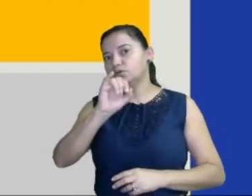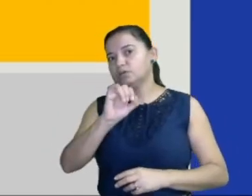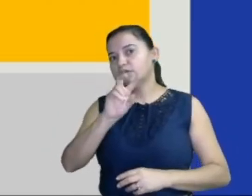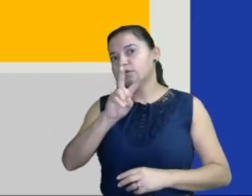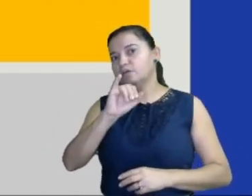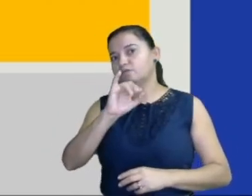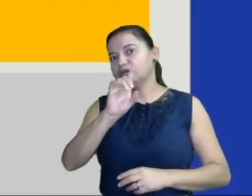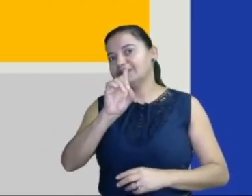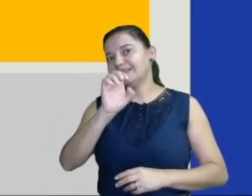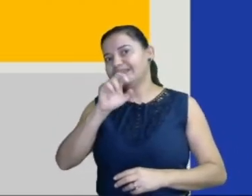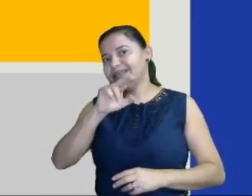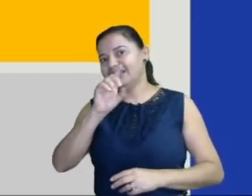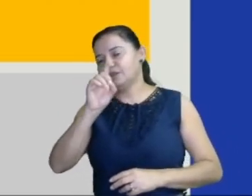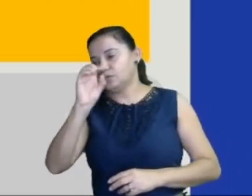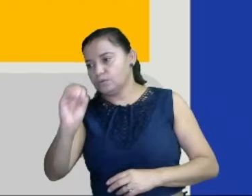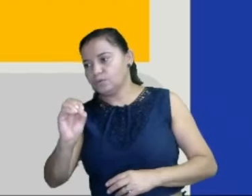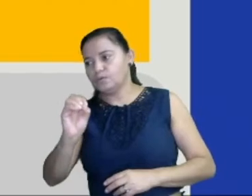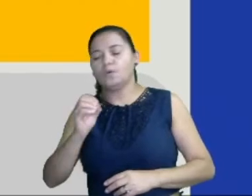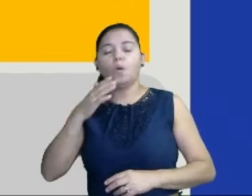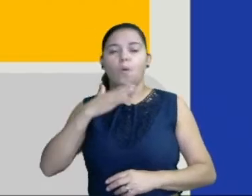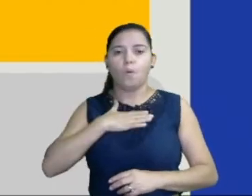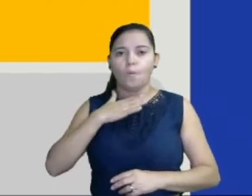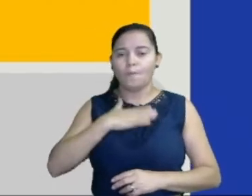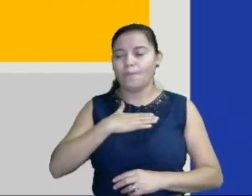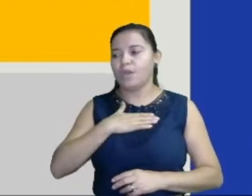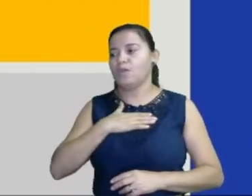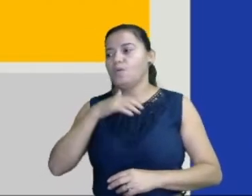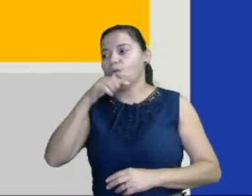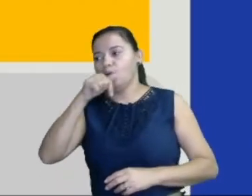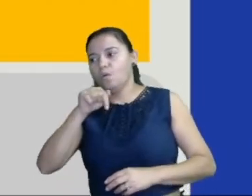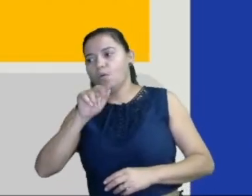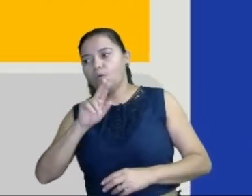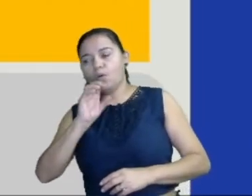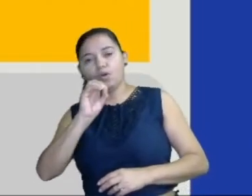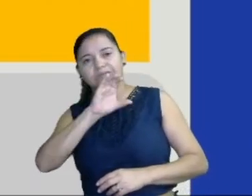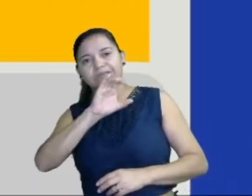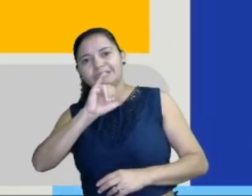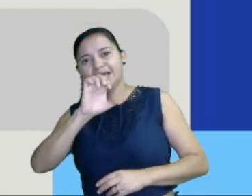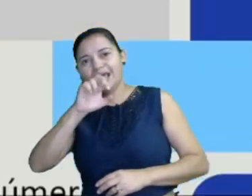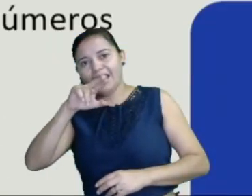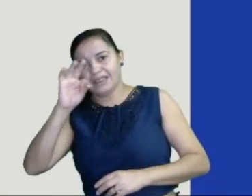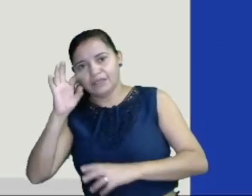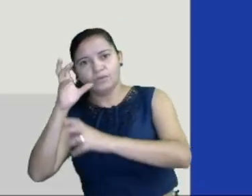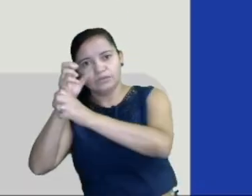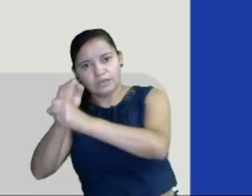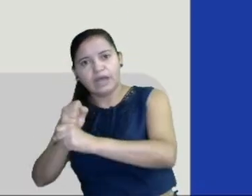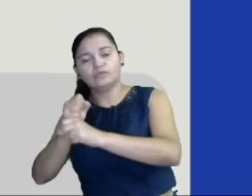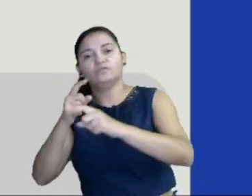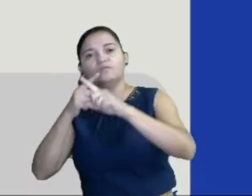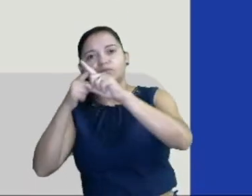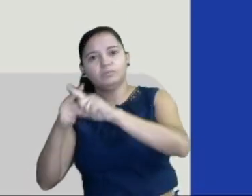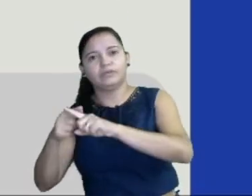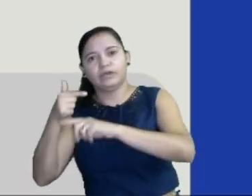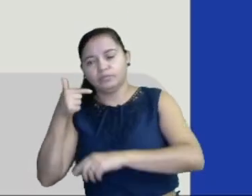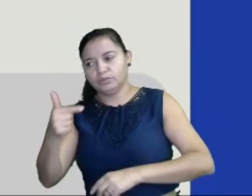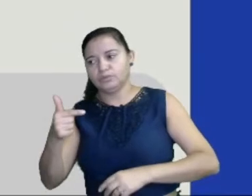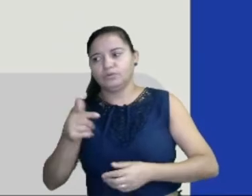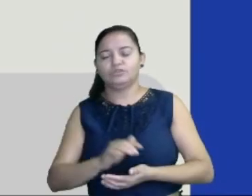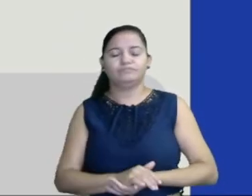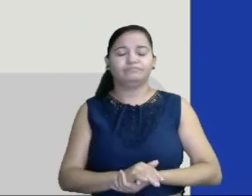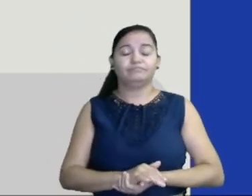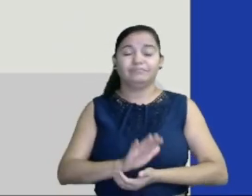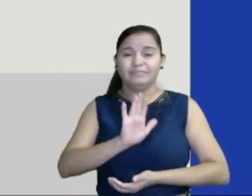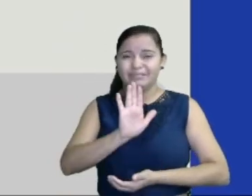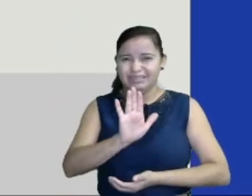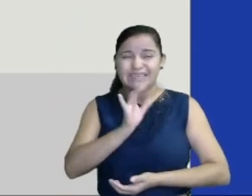automaticamente e consciente vai ser x 2 Beleza então vamos lá para mais um